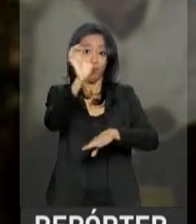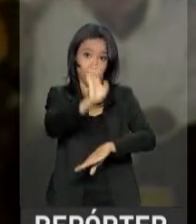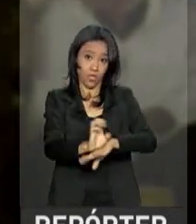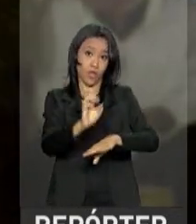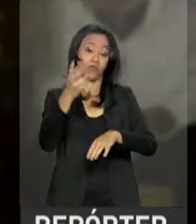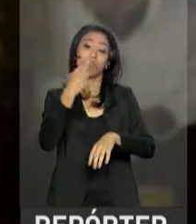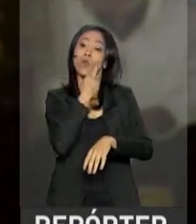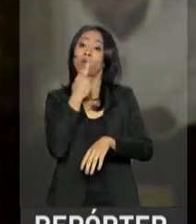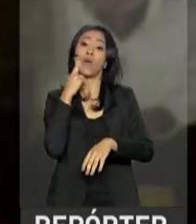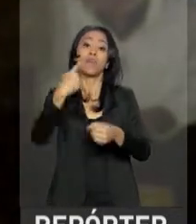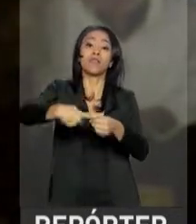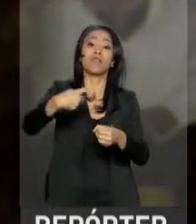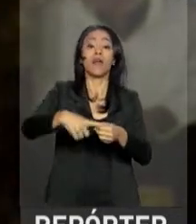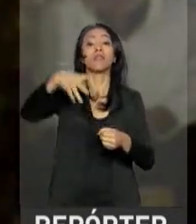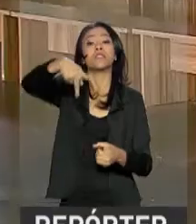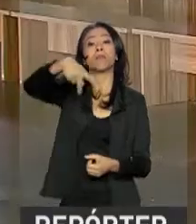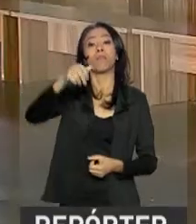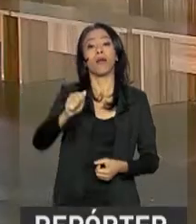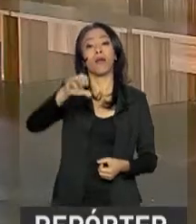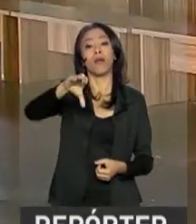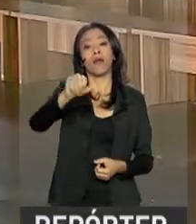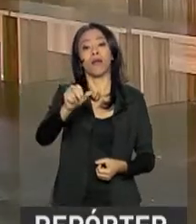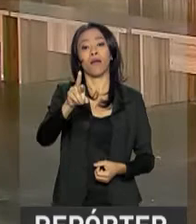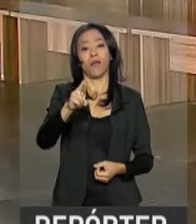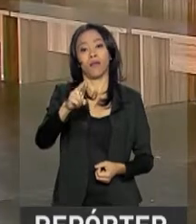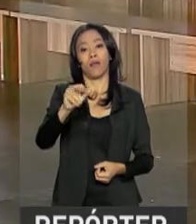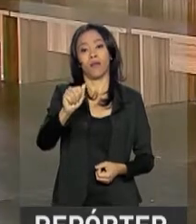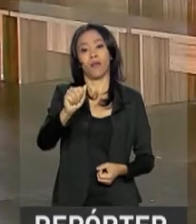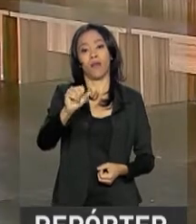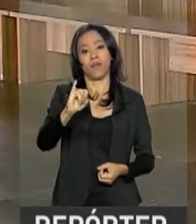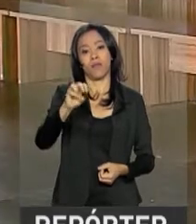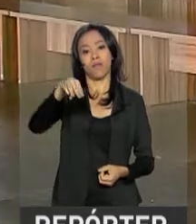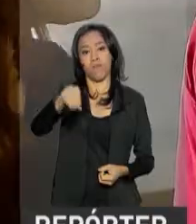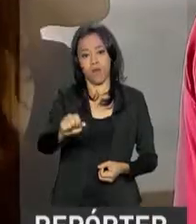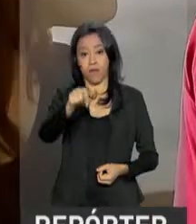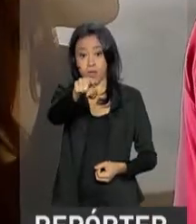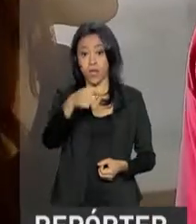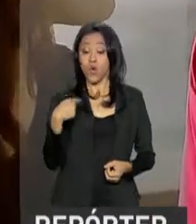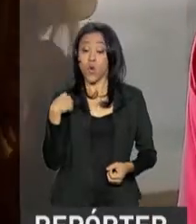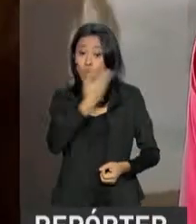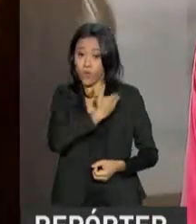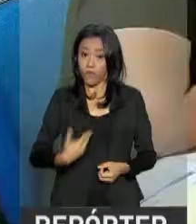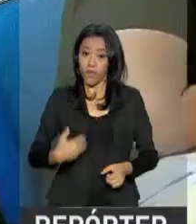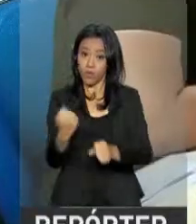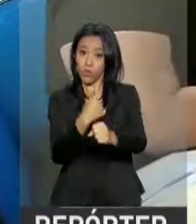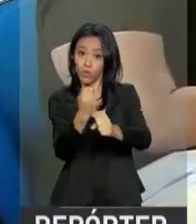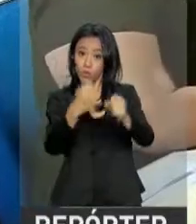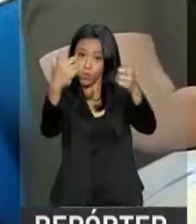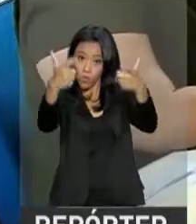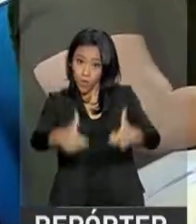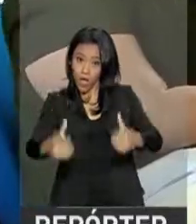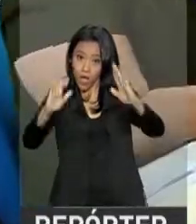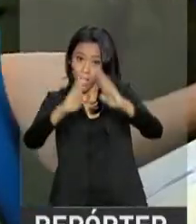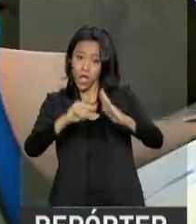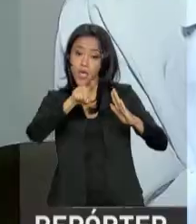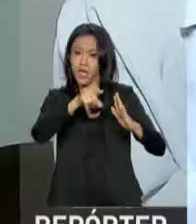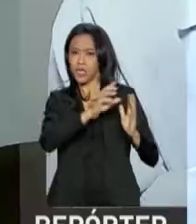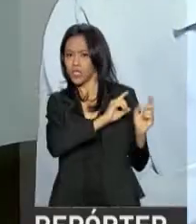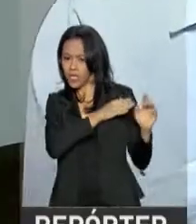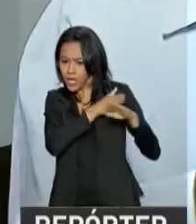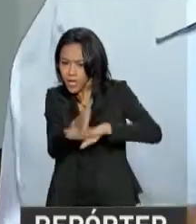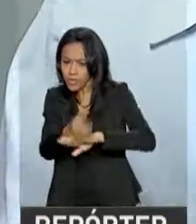e para atendê los o governo federal criou um posto de acolhimento e depois que eles cruzam a fronteira eles passam por uma inspeção de saúde